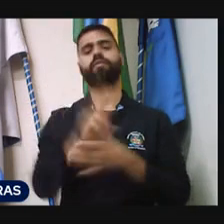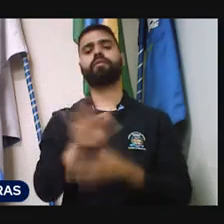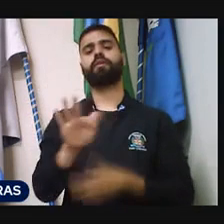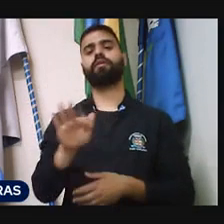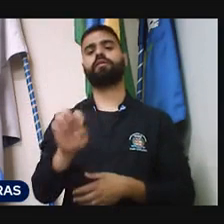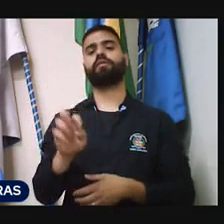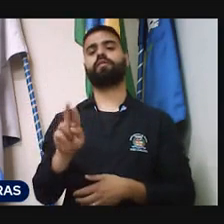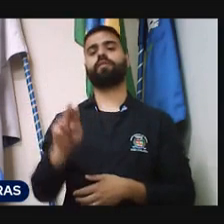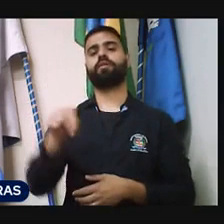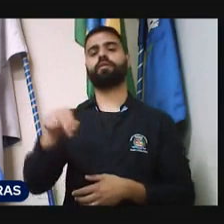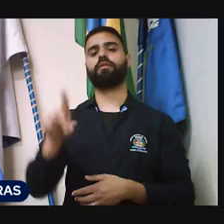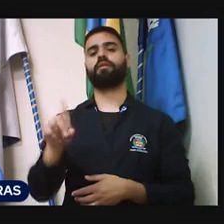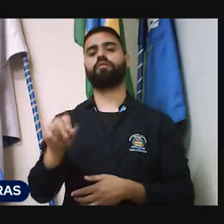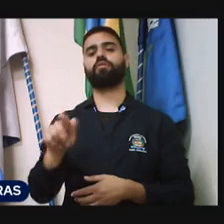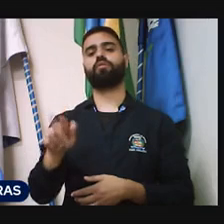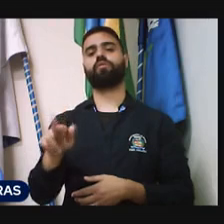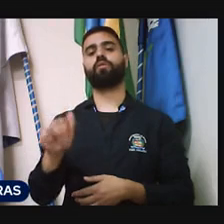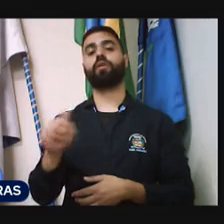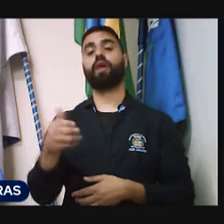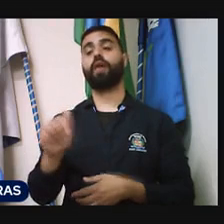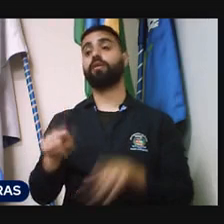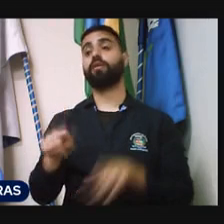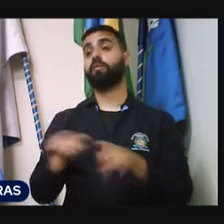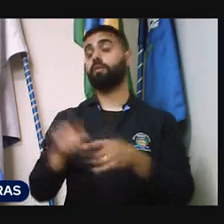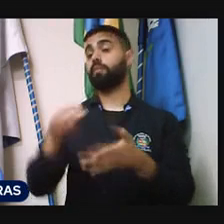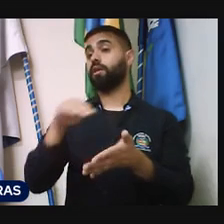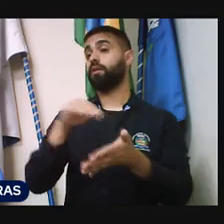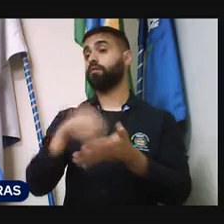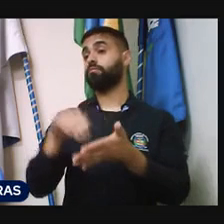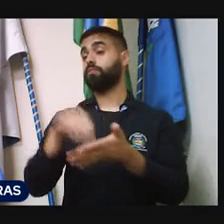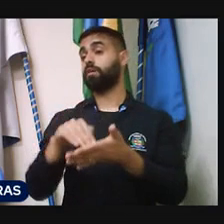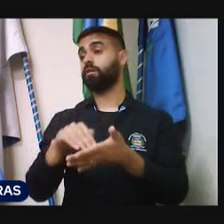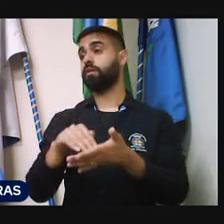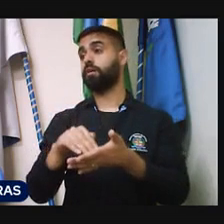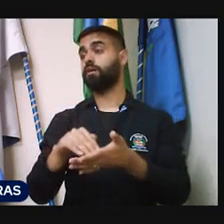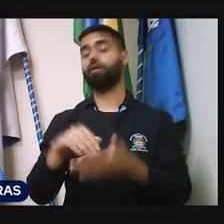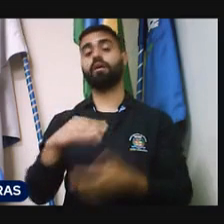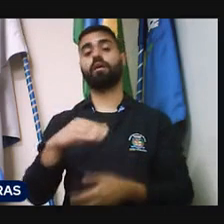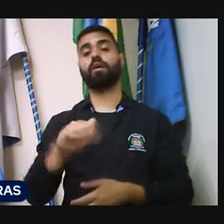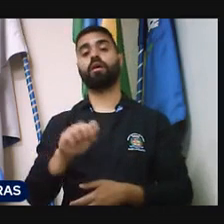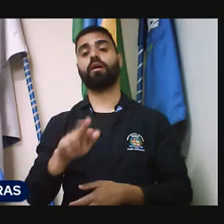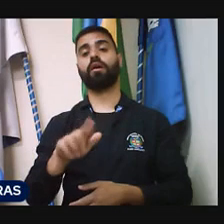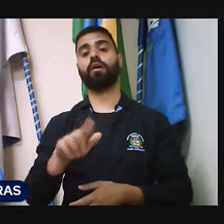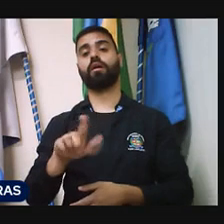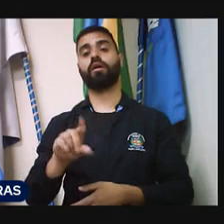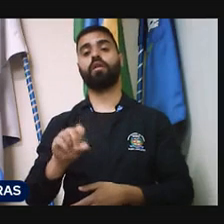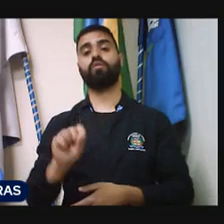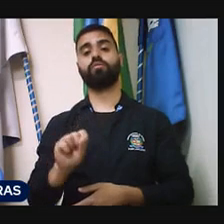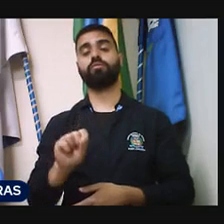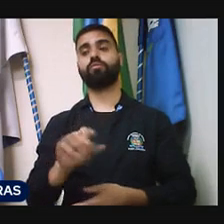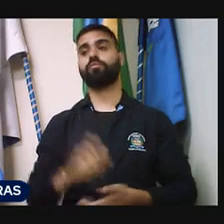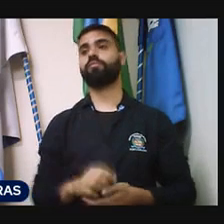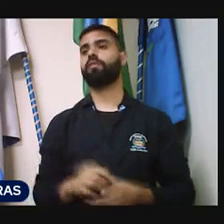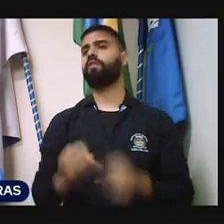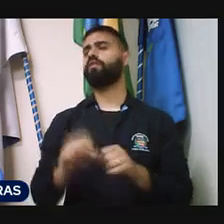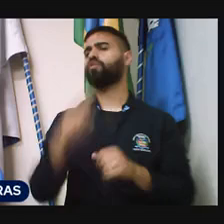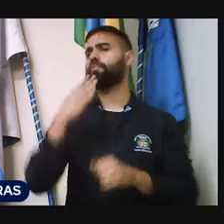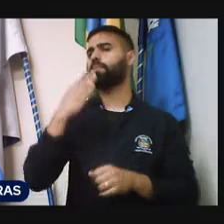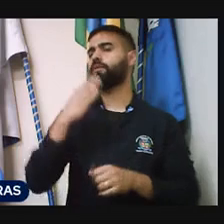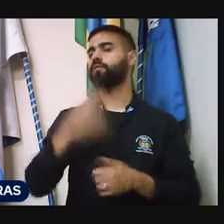Luiz Fernando Furtado da graça e para o secretário de serviços públicos de Defesa Civil senhor Carlos Henrique Barros Machado